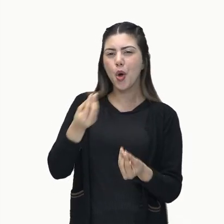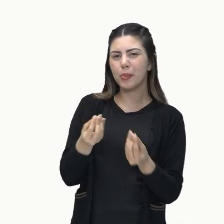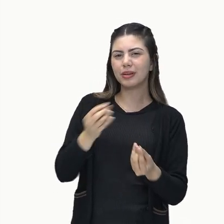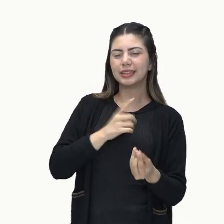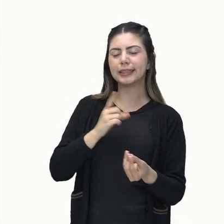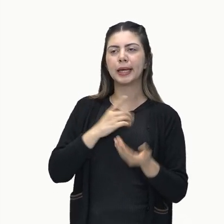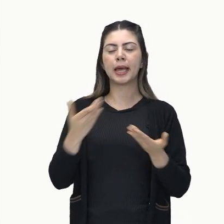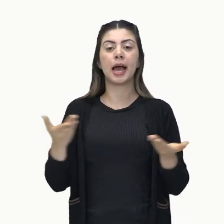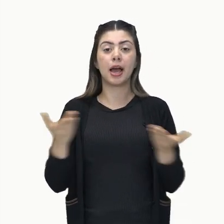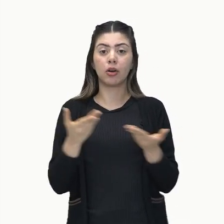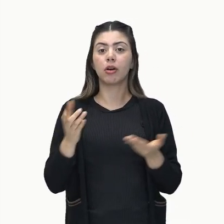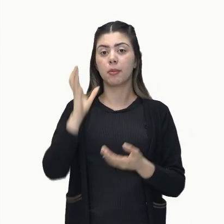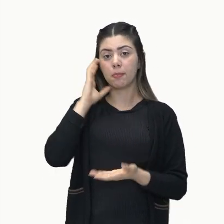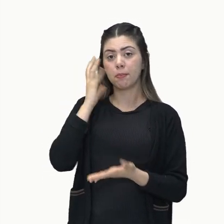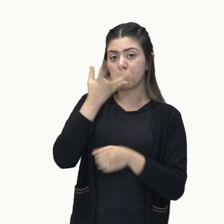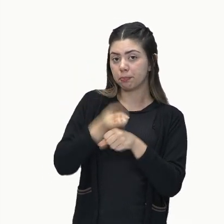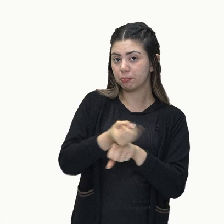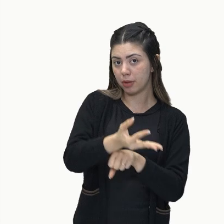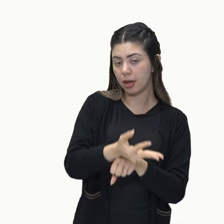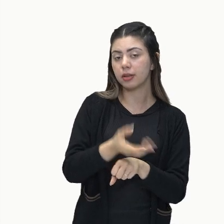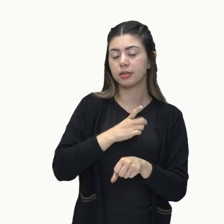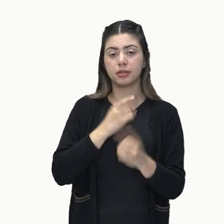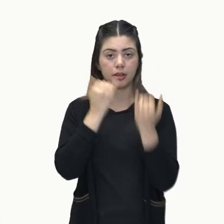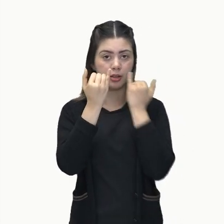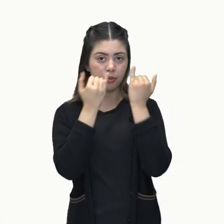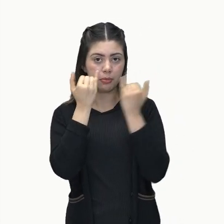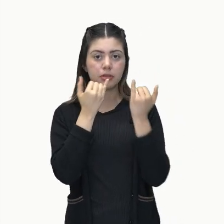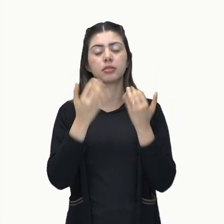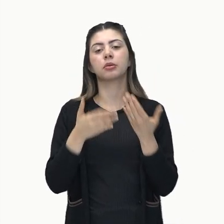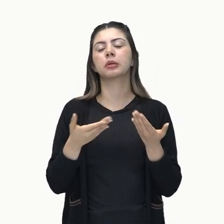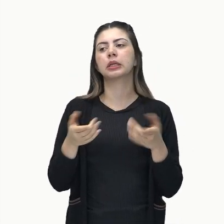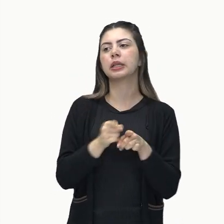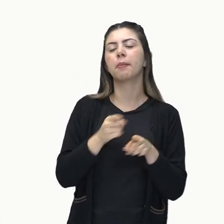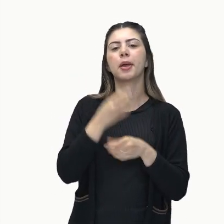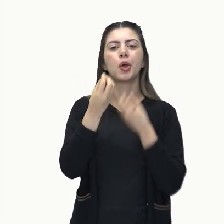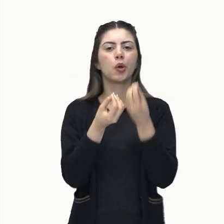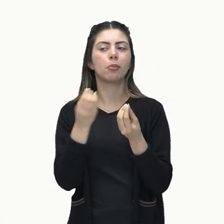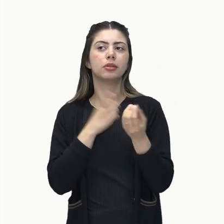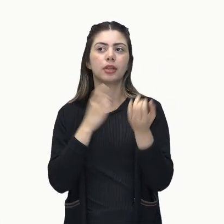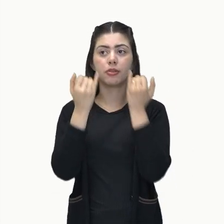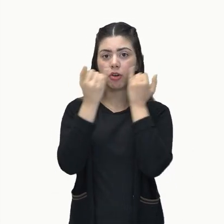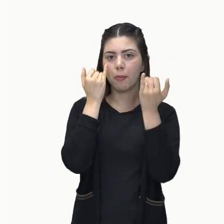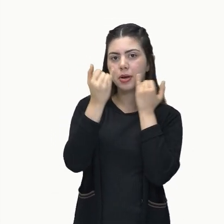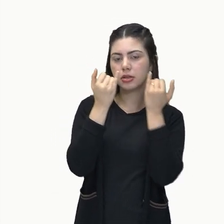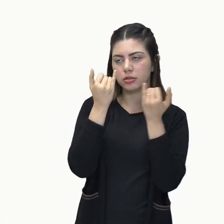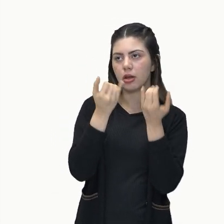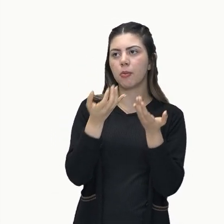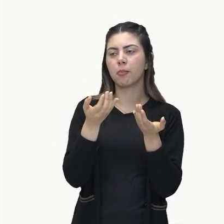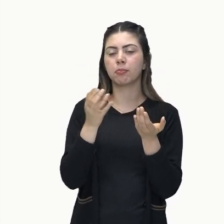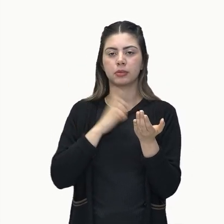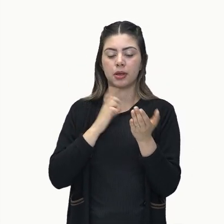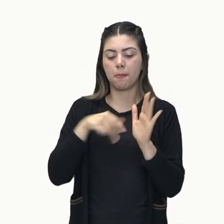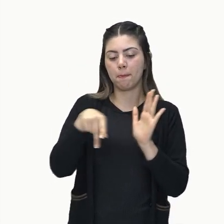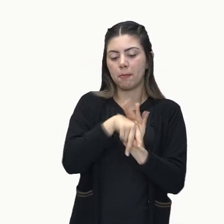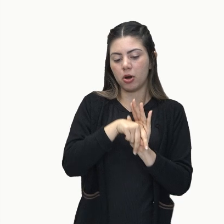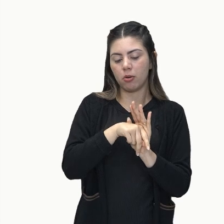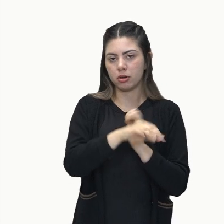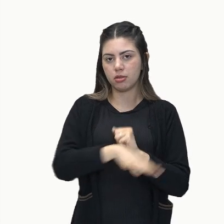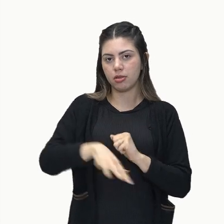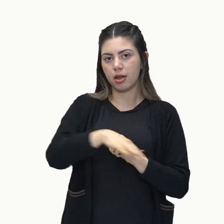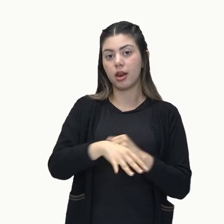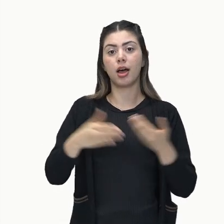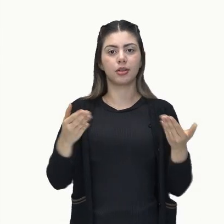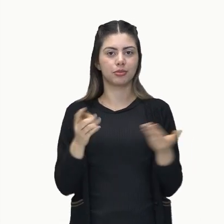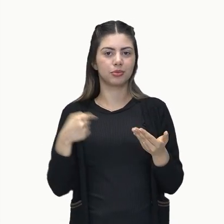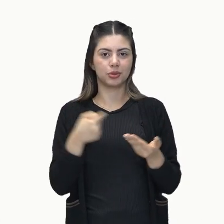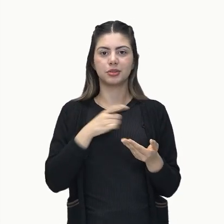esse podcast noticioso, de como ele também pode transmitir notícias, mas num formato específico, a gente preparou também